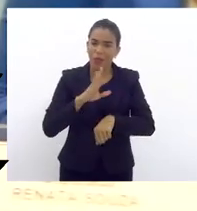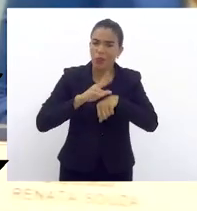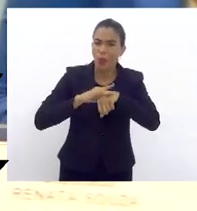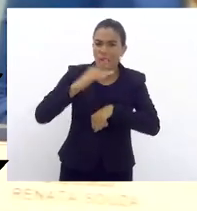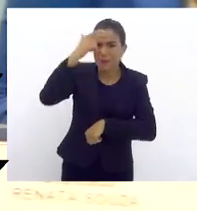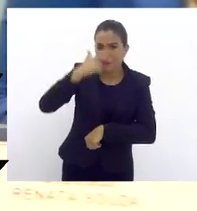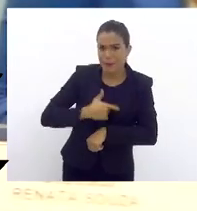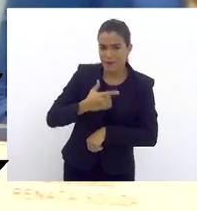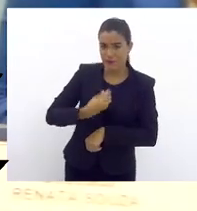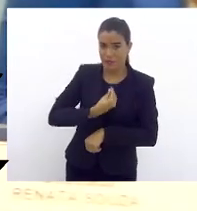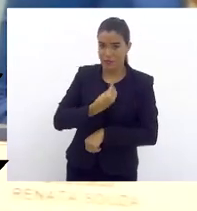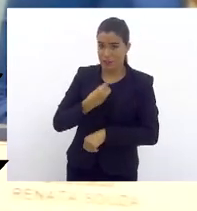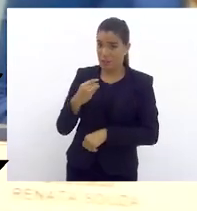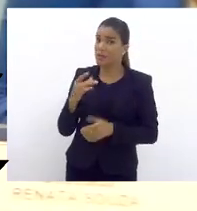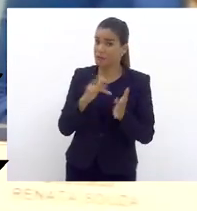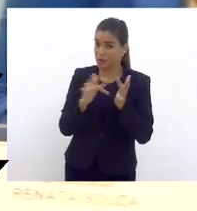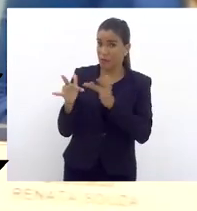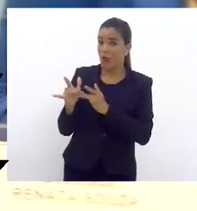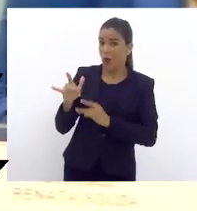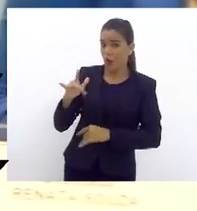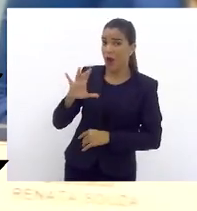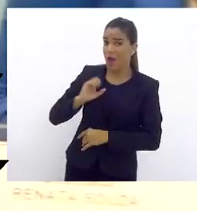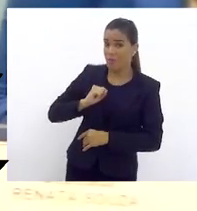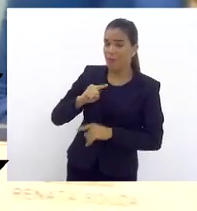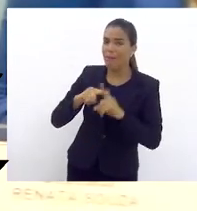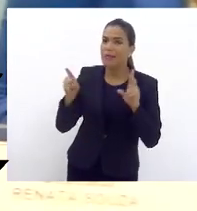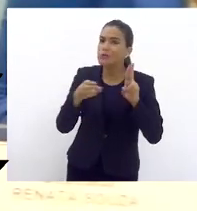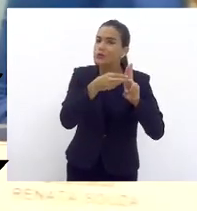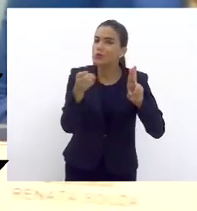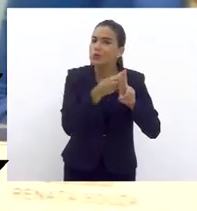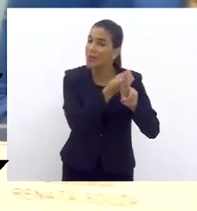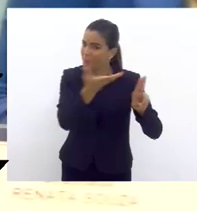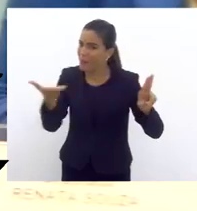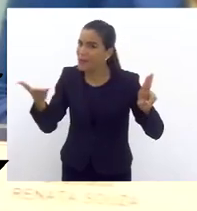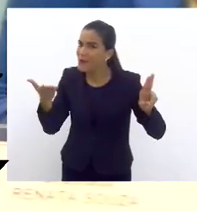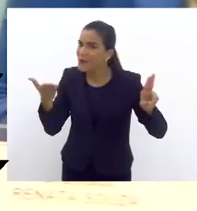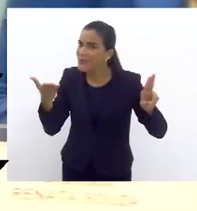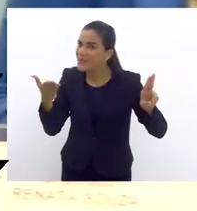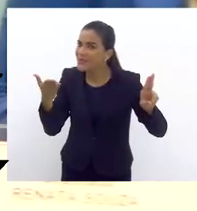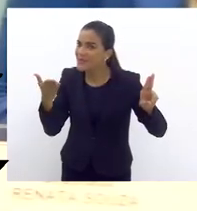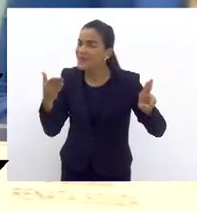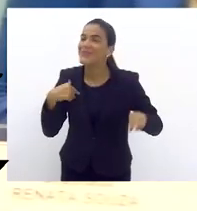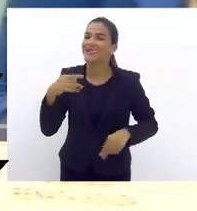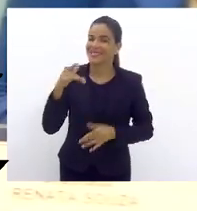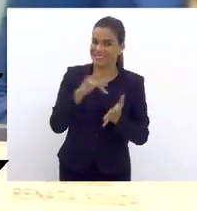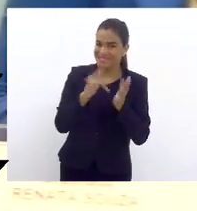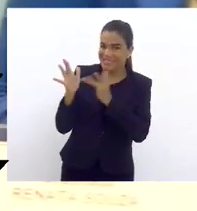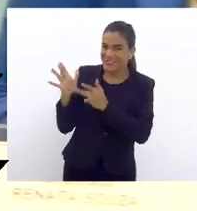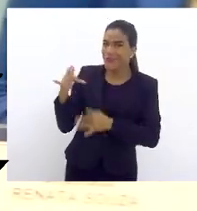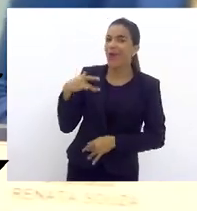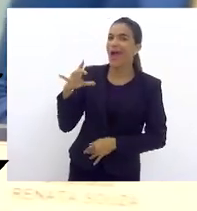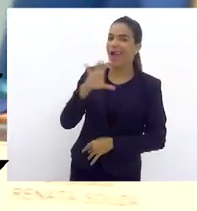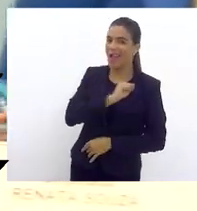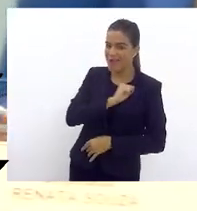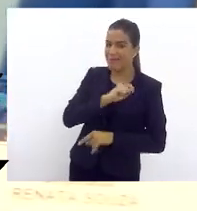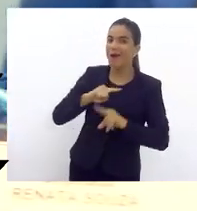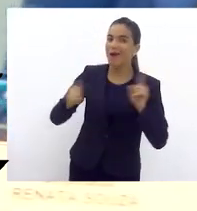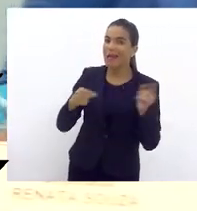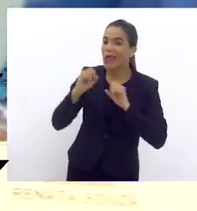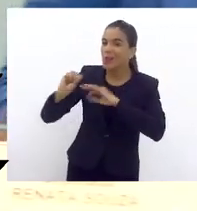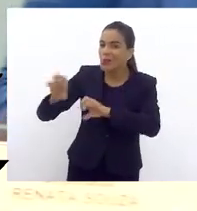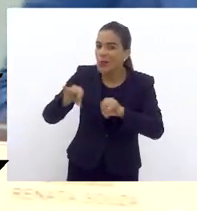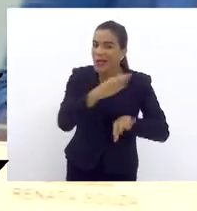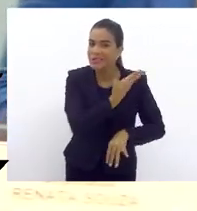Jesus nos ama mas o SUS públicos deve chegar para todos Jesus nos ama mas é necessário que a gente tenha educação pública